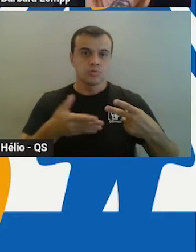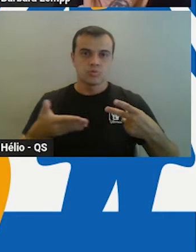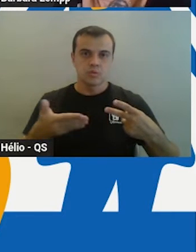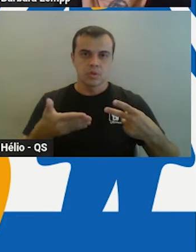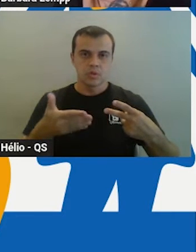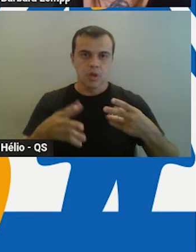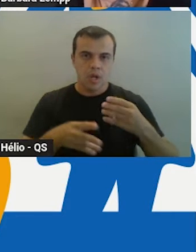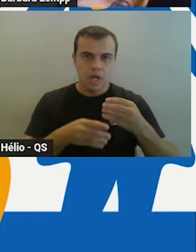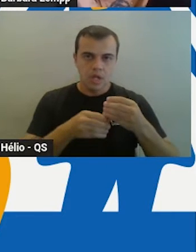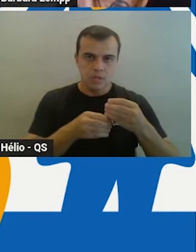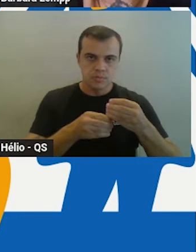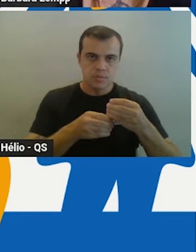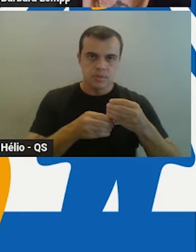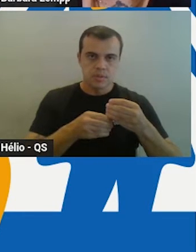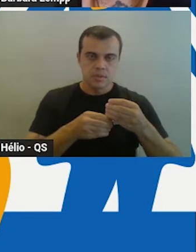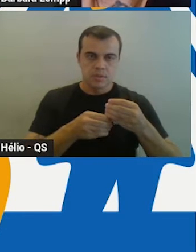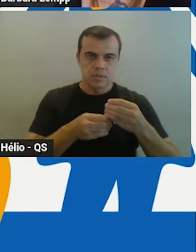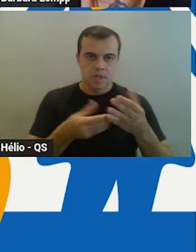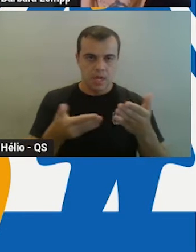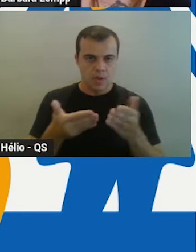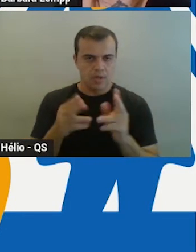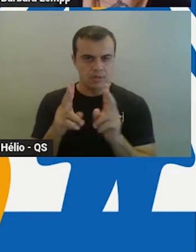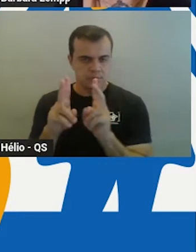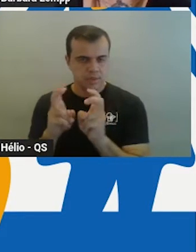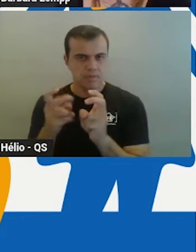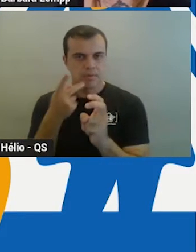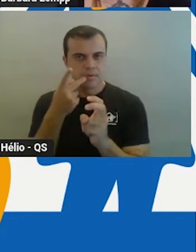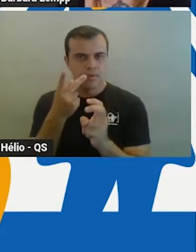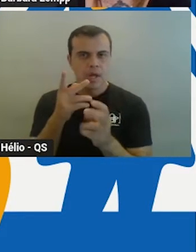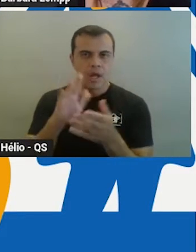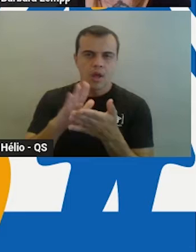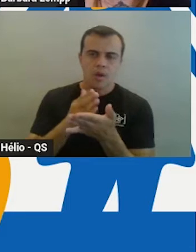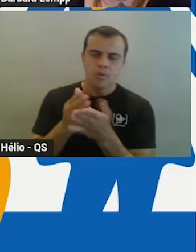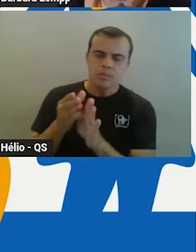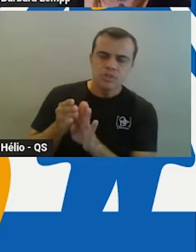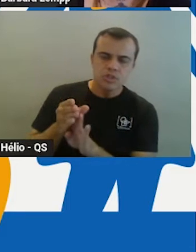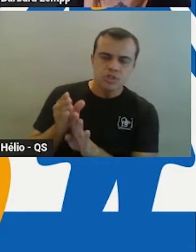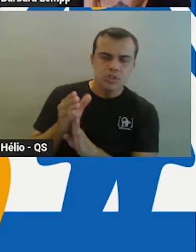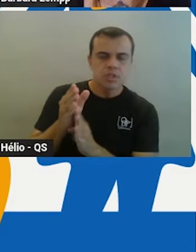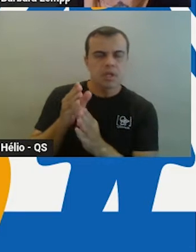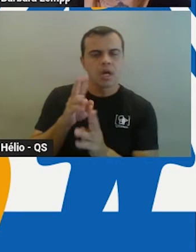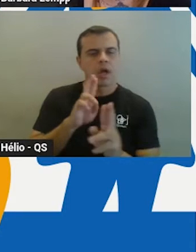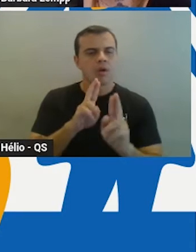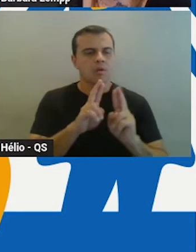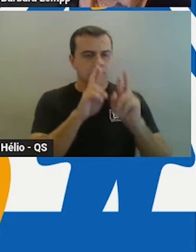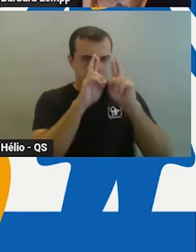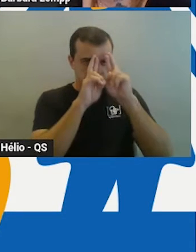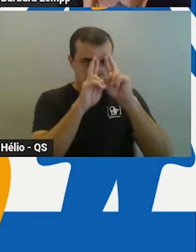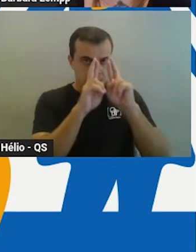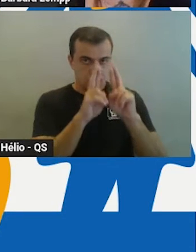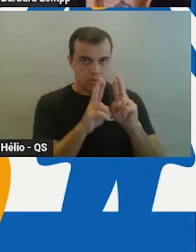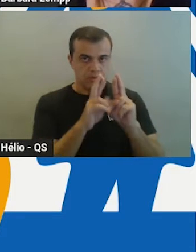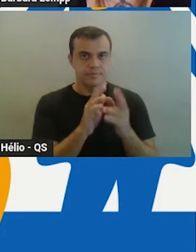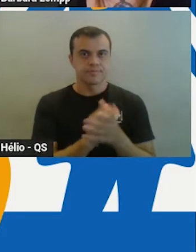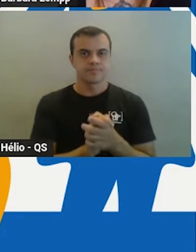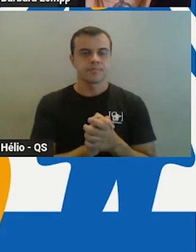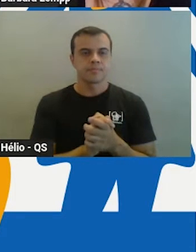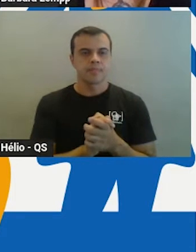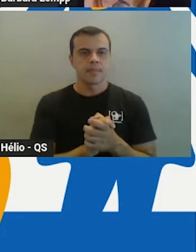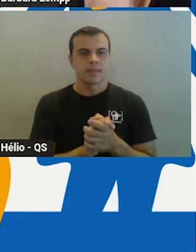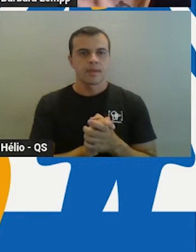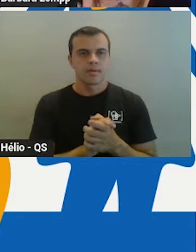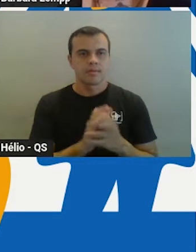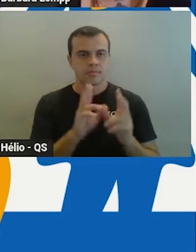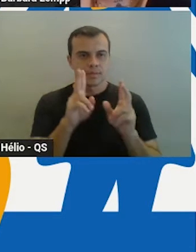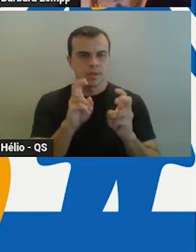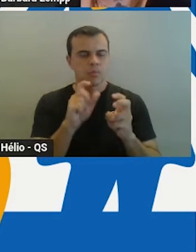resumo da segunda parte agora. A gente vai falar um pouquinho mais sobre dicas para uma convivência mais respeitosa,